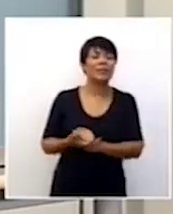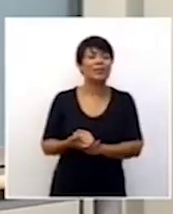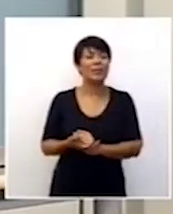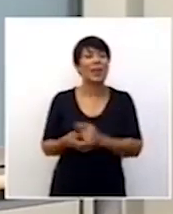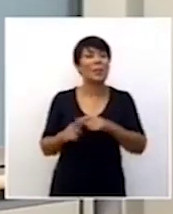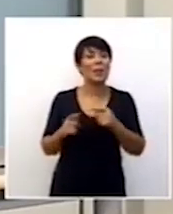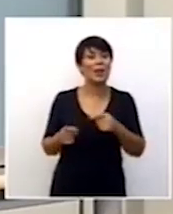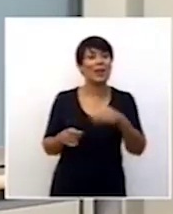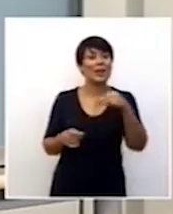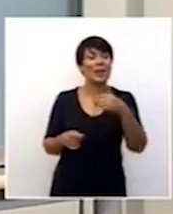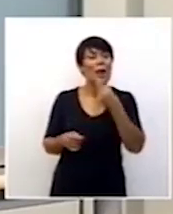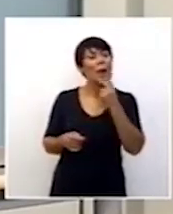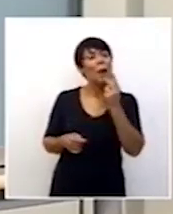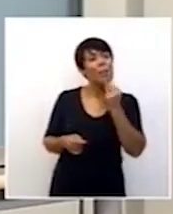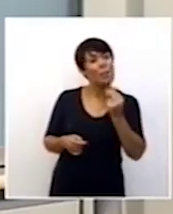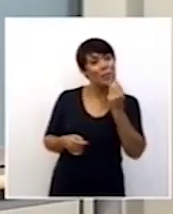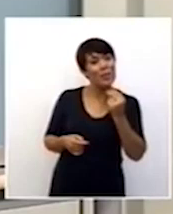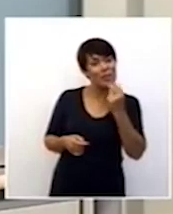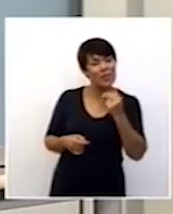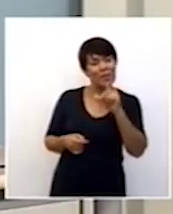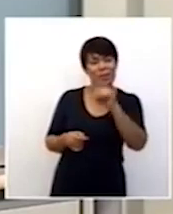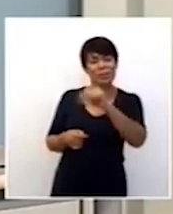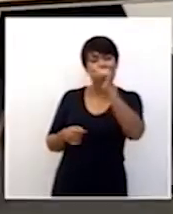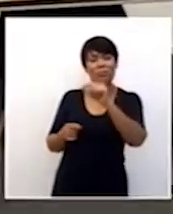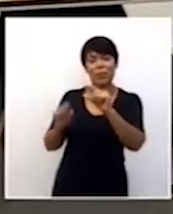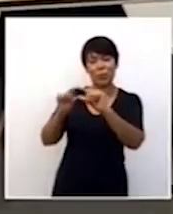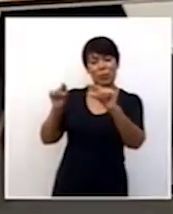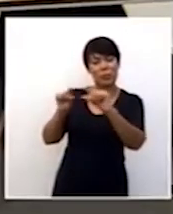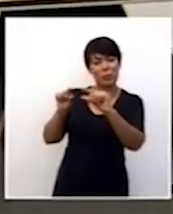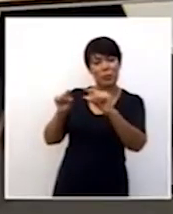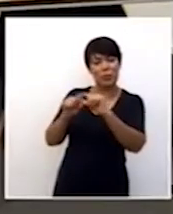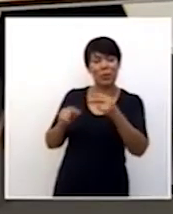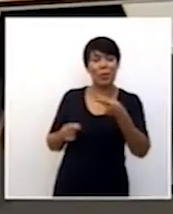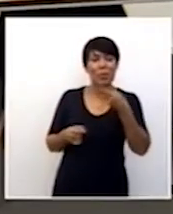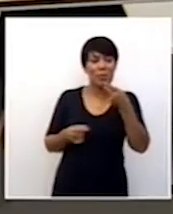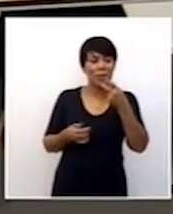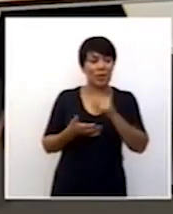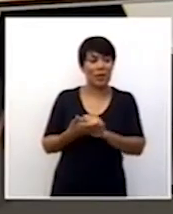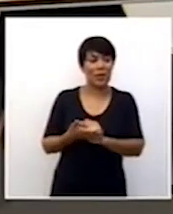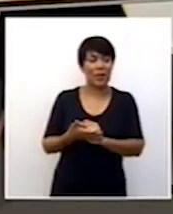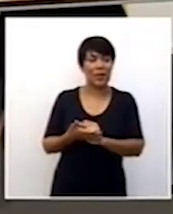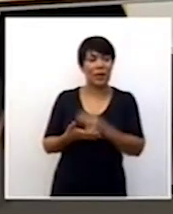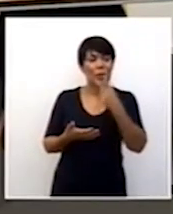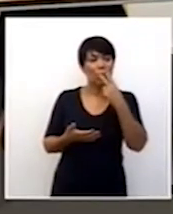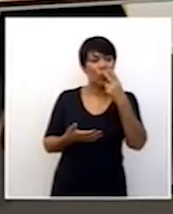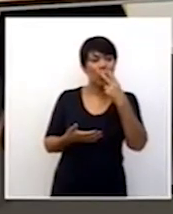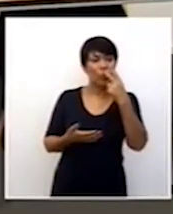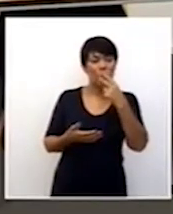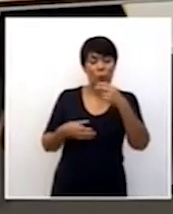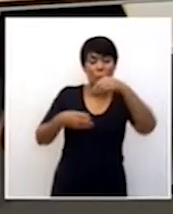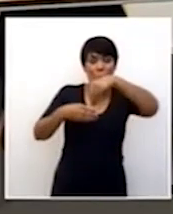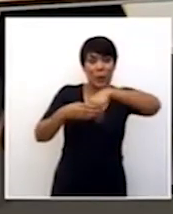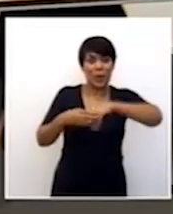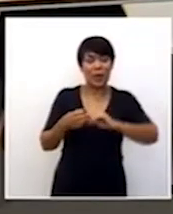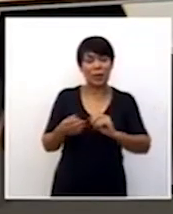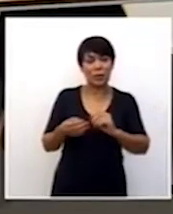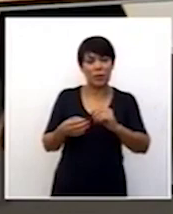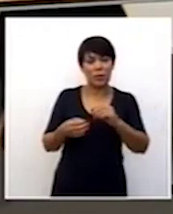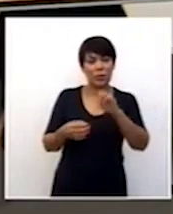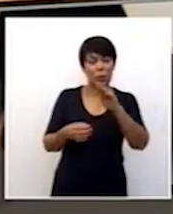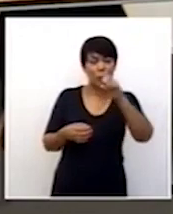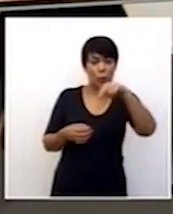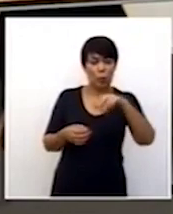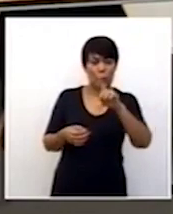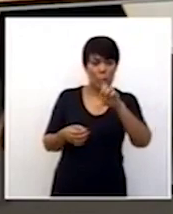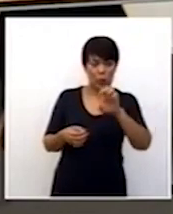um trecho, um parágrafo para falar sobre o uso do quebra-queixo. Então, as pessoas utilizavam charuto dentro do bonde. Fumavam dentro do